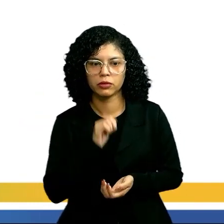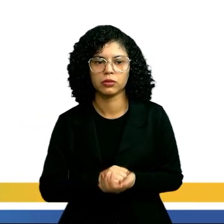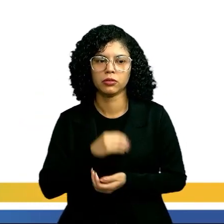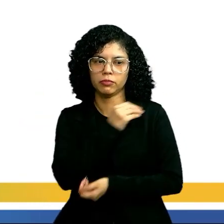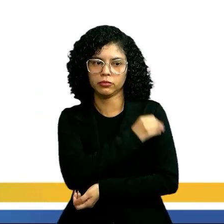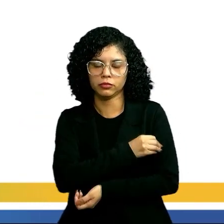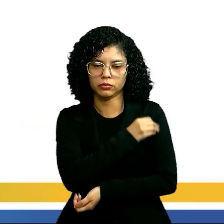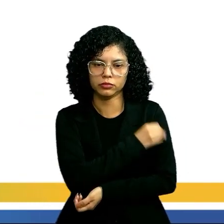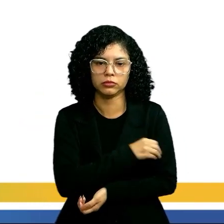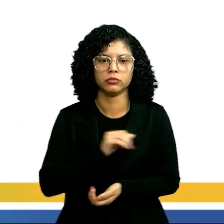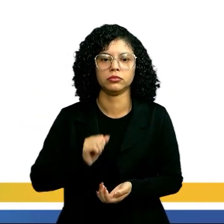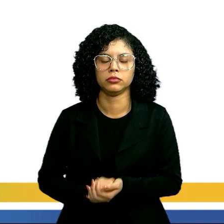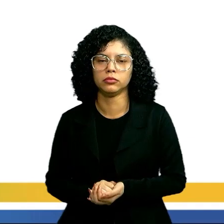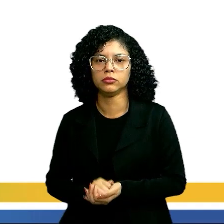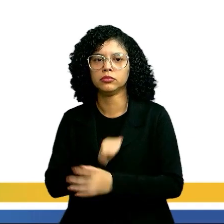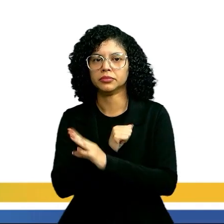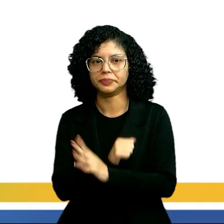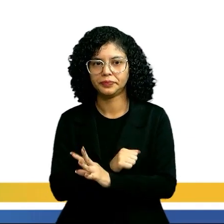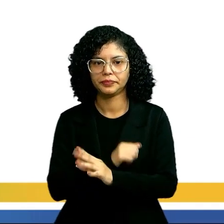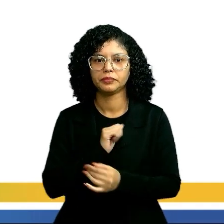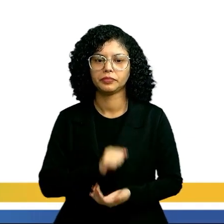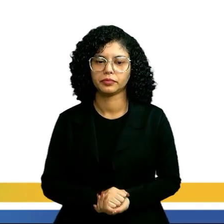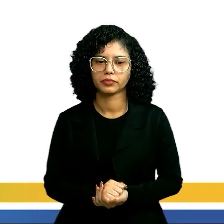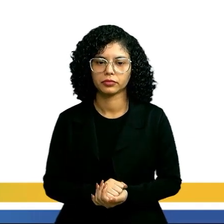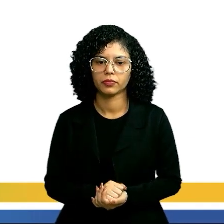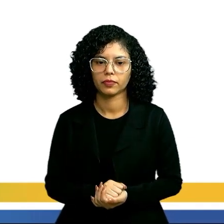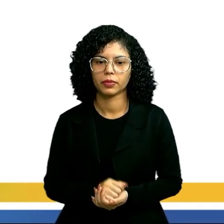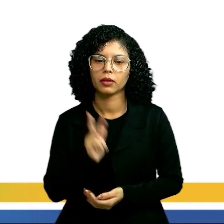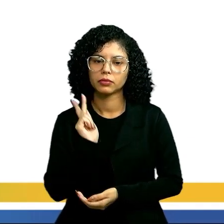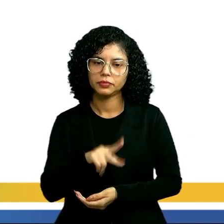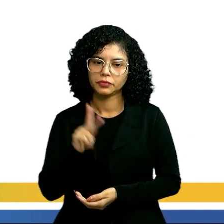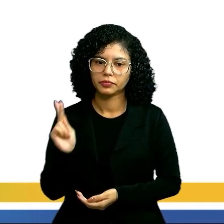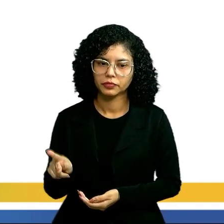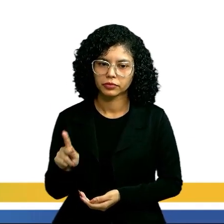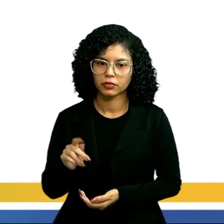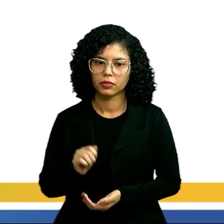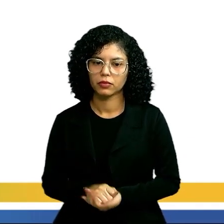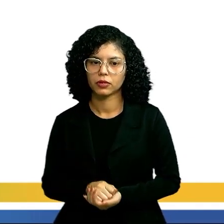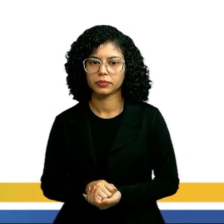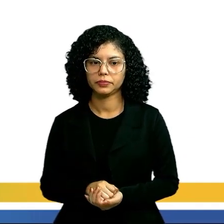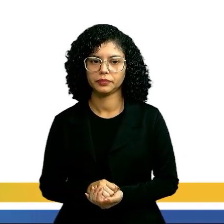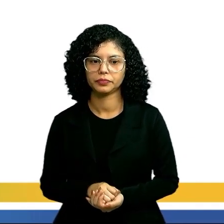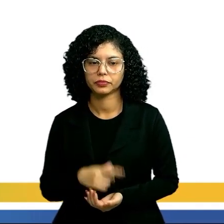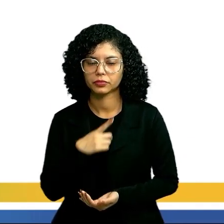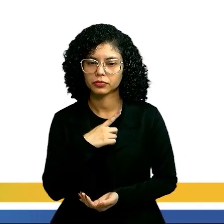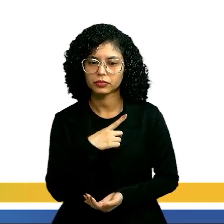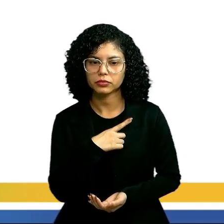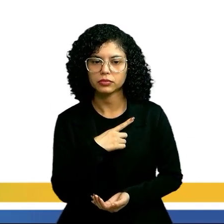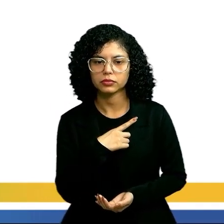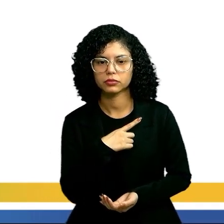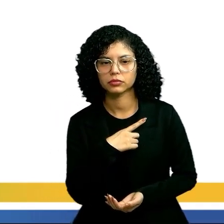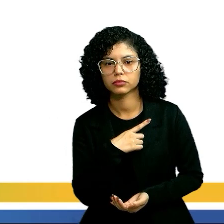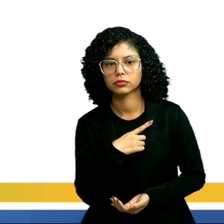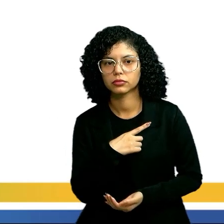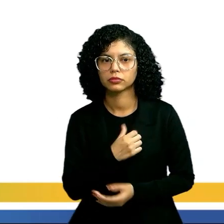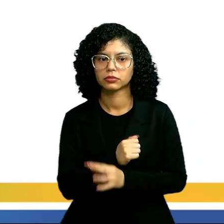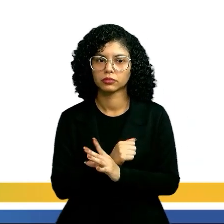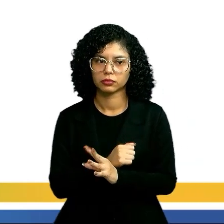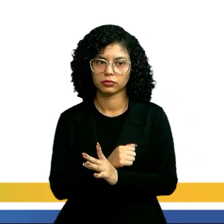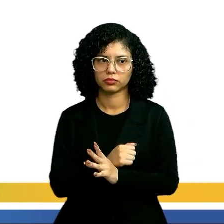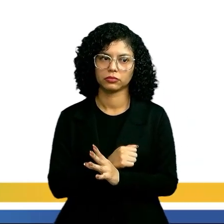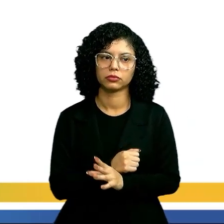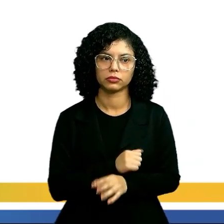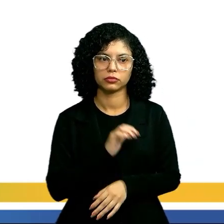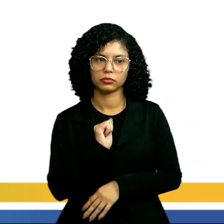álcool e ácido lático. Professor, tem um outro, não tem? Tem o ácido